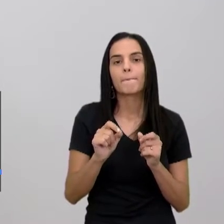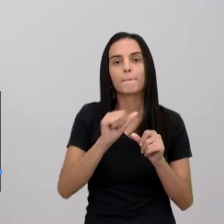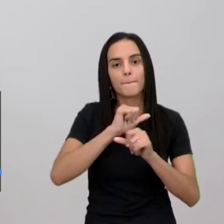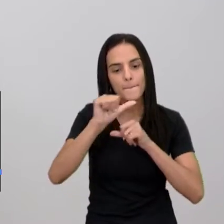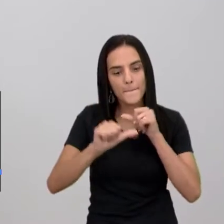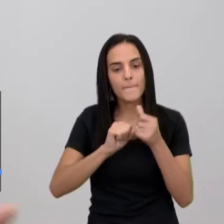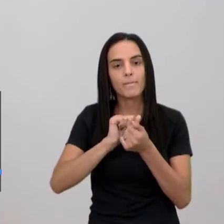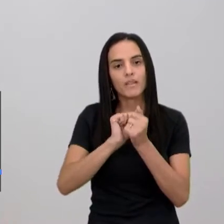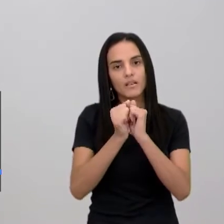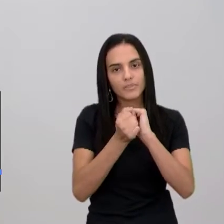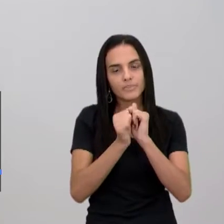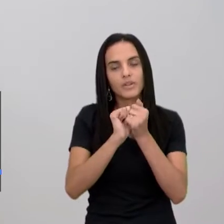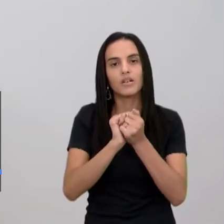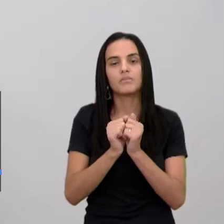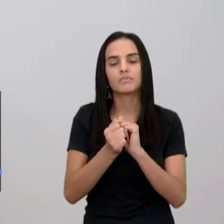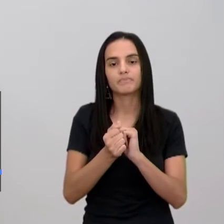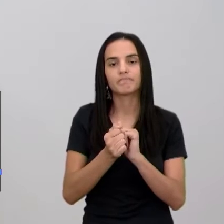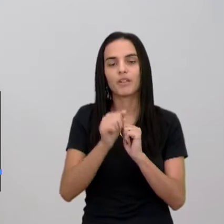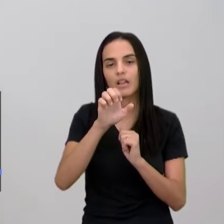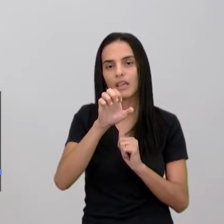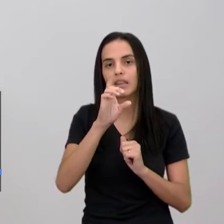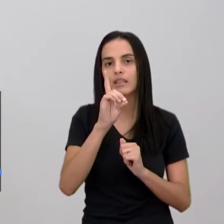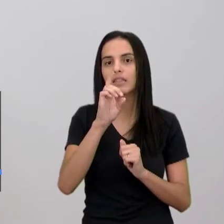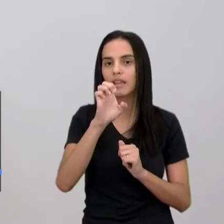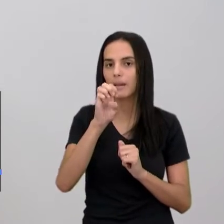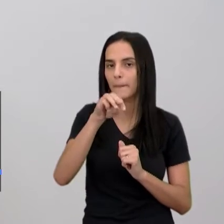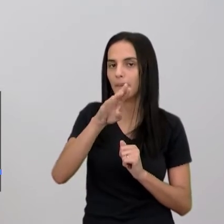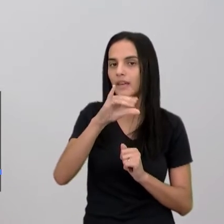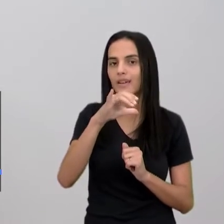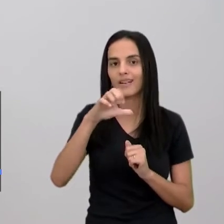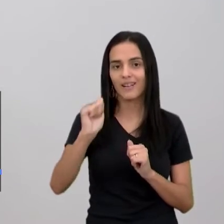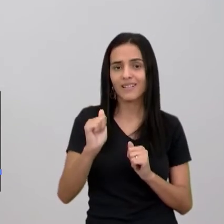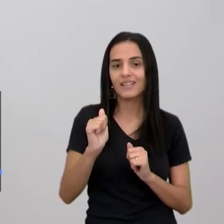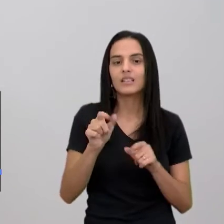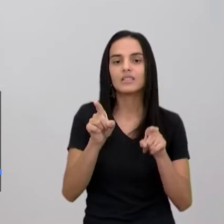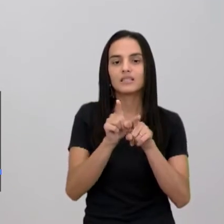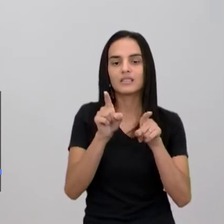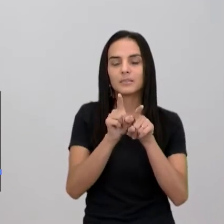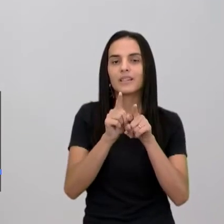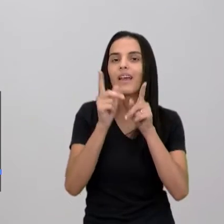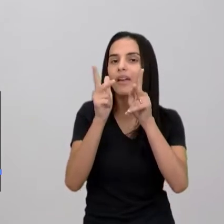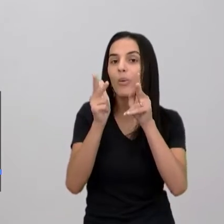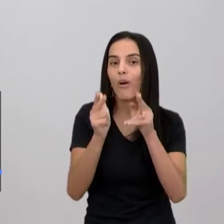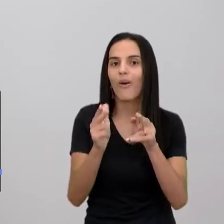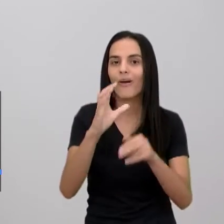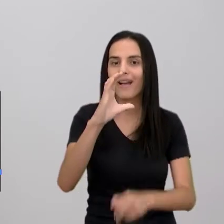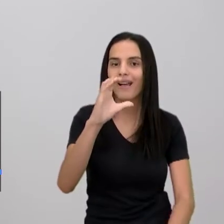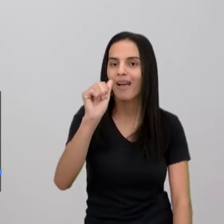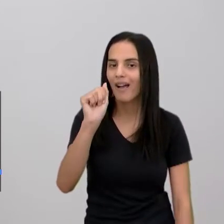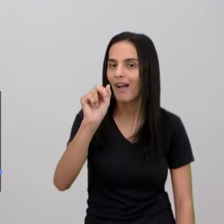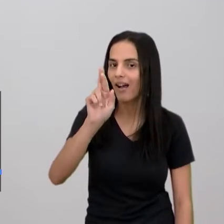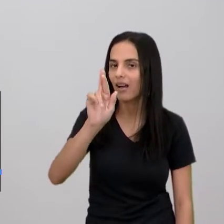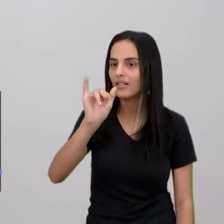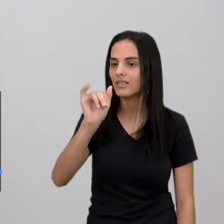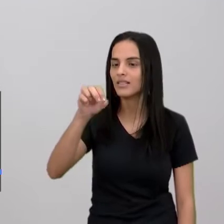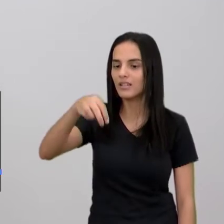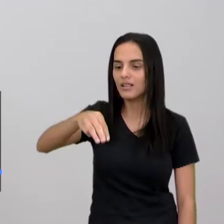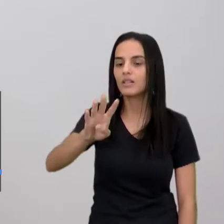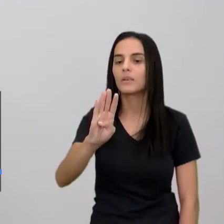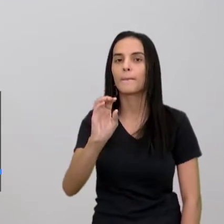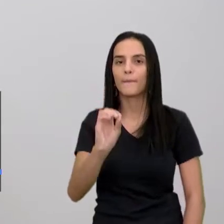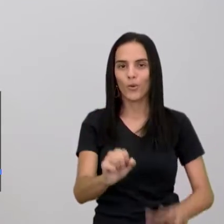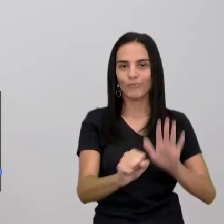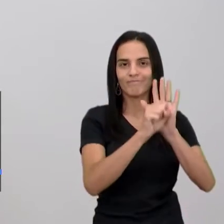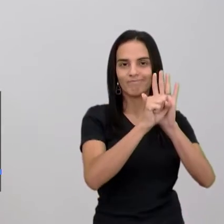tornando endêmica e uma espécie de carimbo sobre determinadas etnias. Há